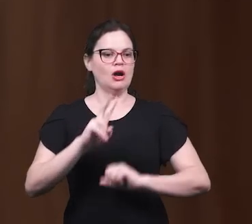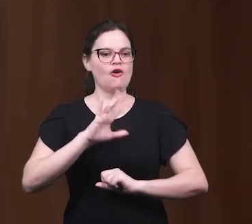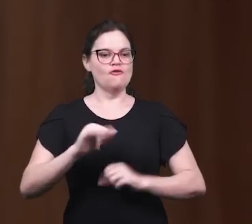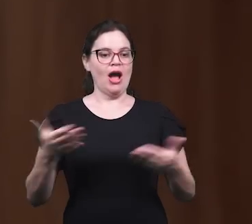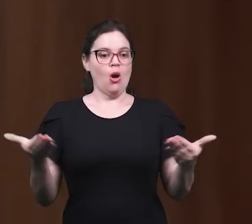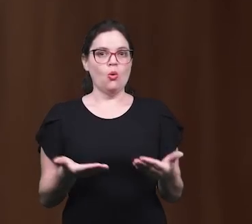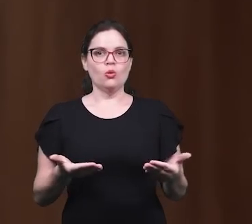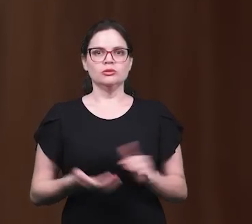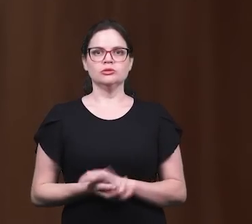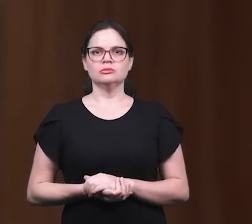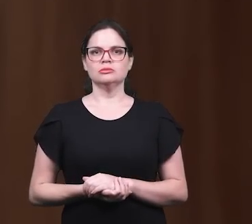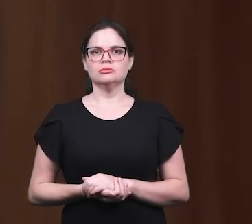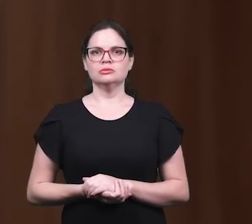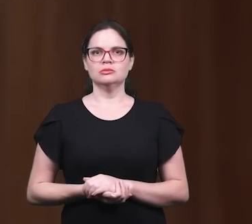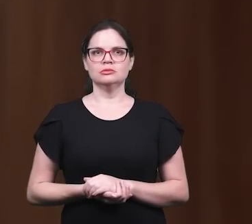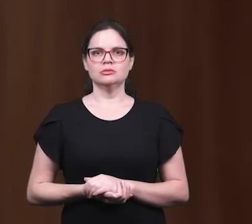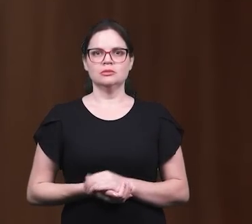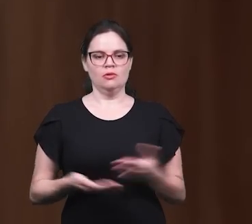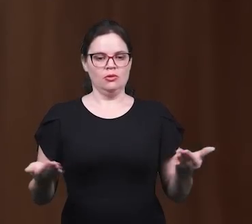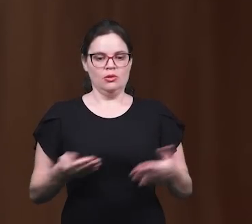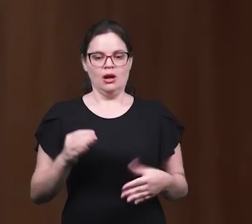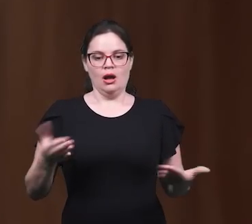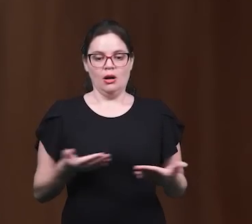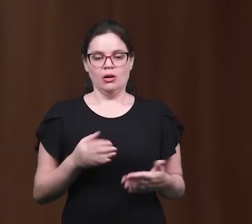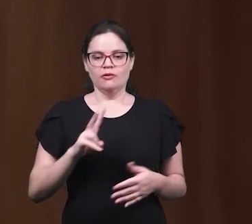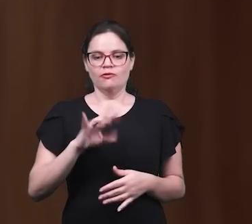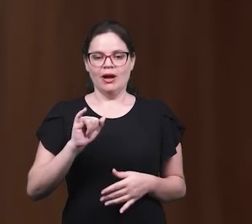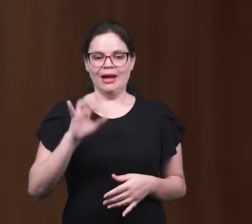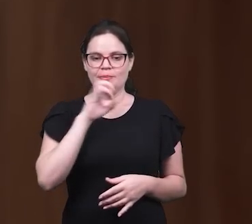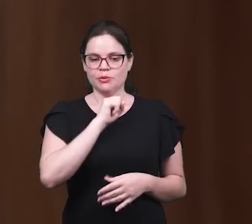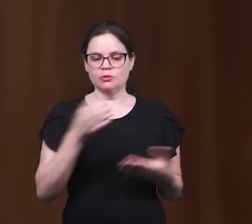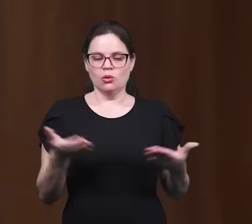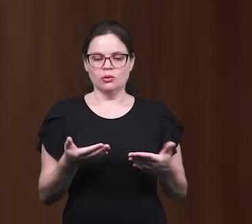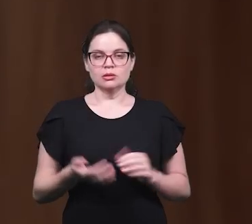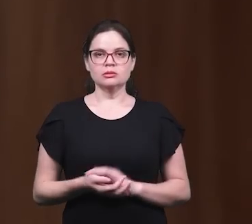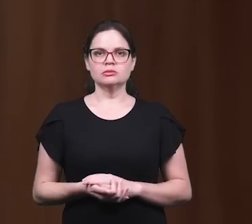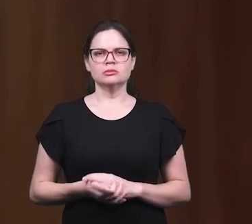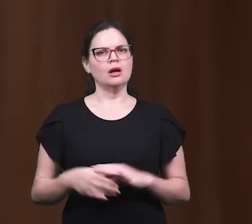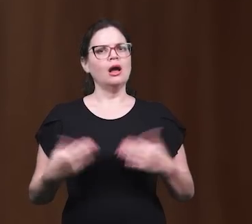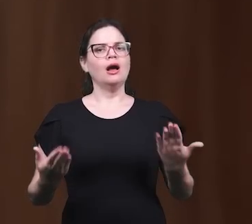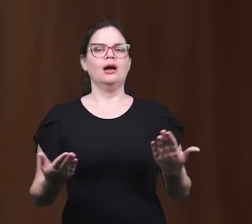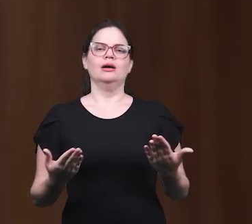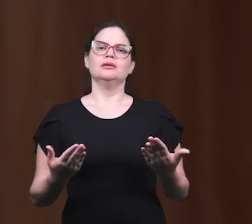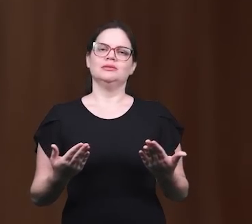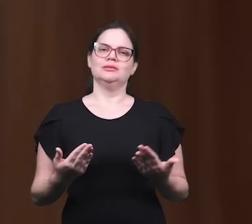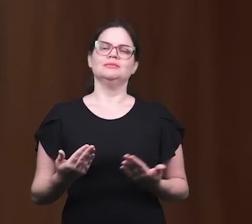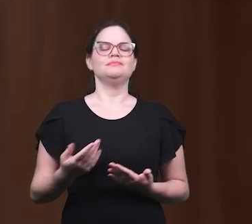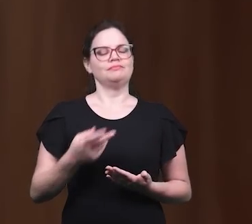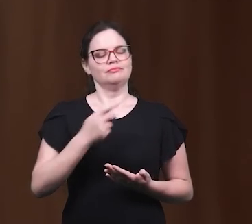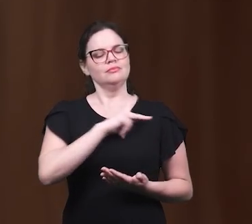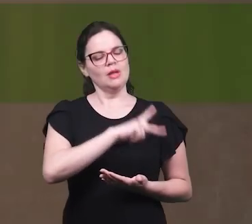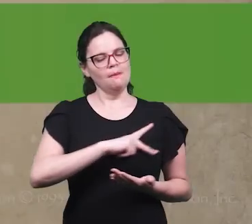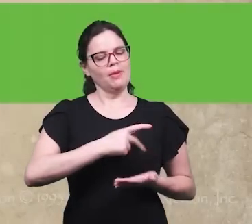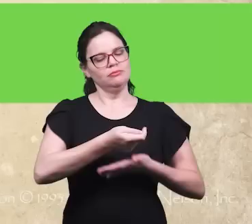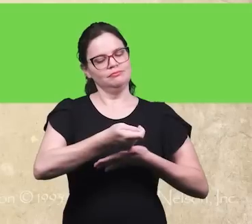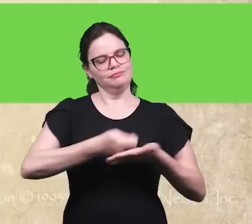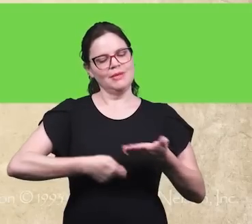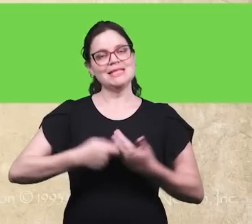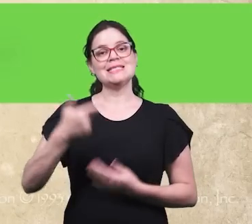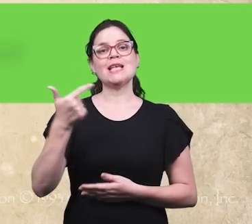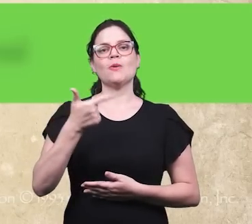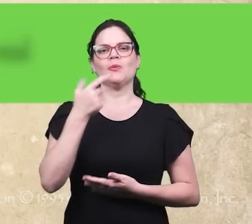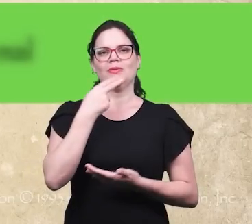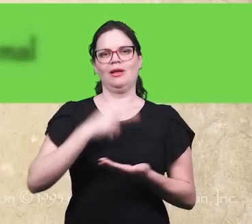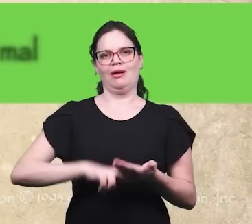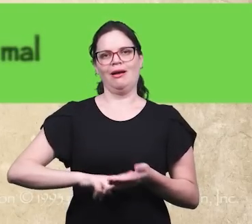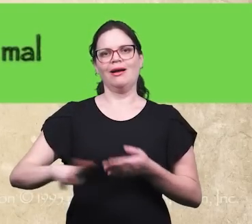o arrebatamento seria logo ali naqueles dias. E por isso, inclusive, Paulo vai escrever uma segunda carta.